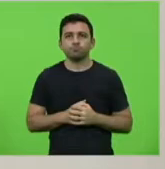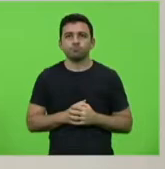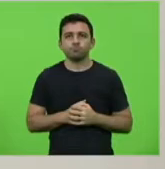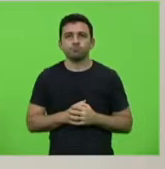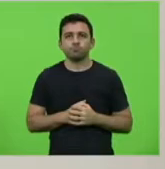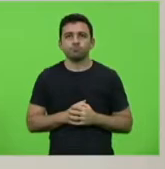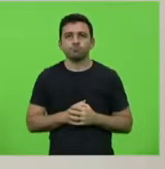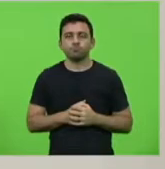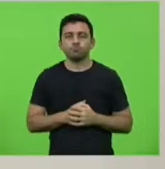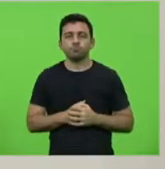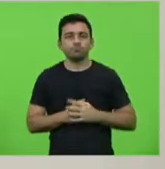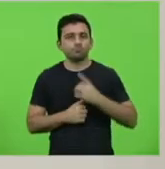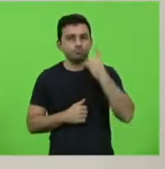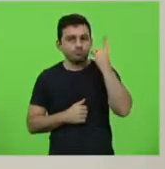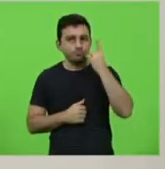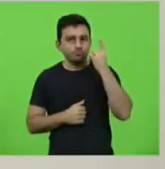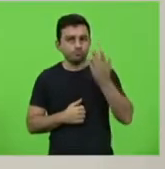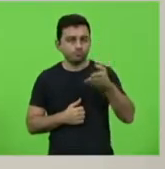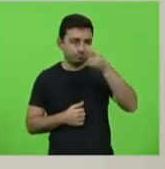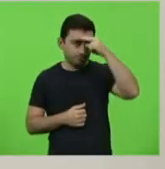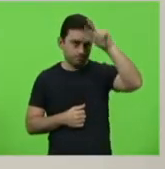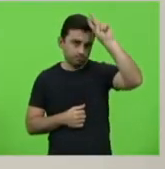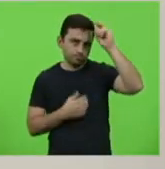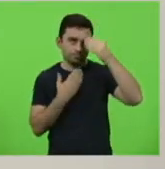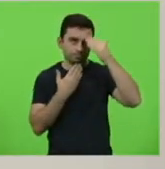Obrigado, deputado doutor Vicente Carro Preso.